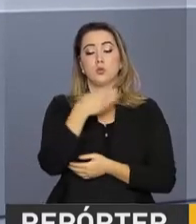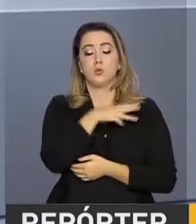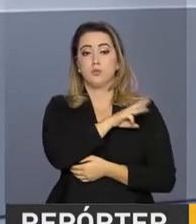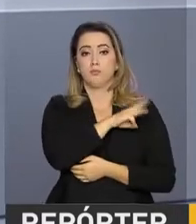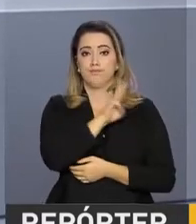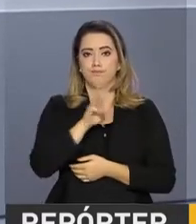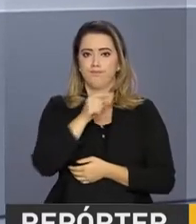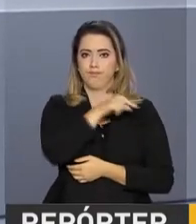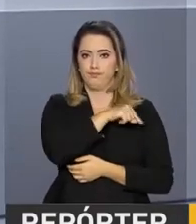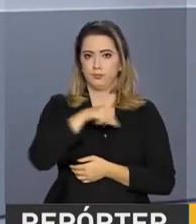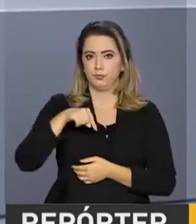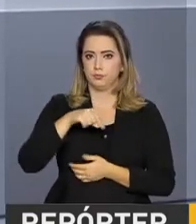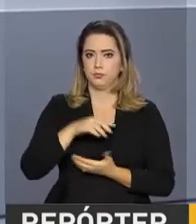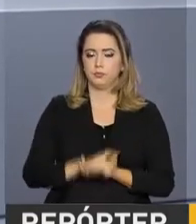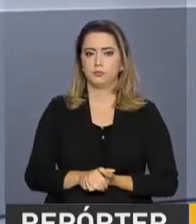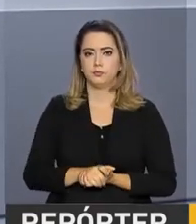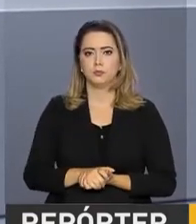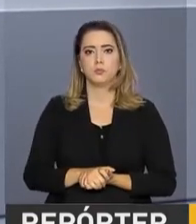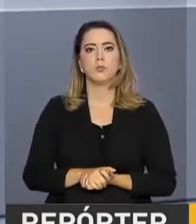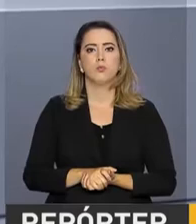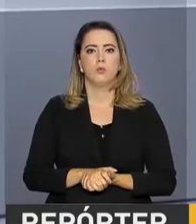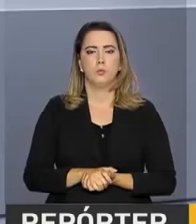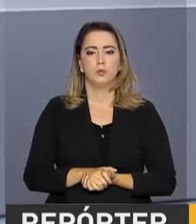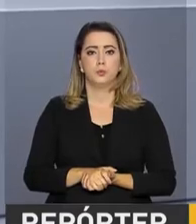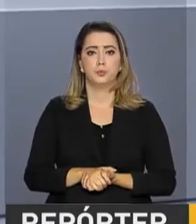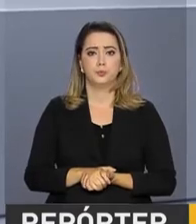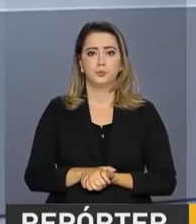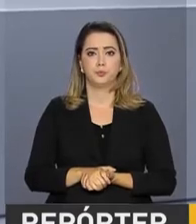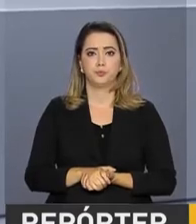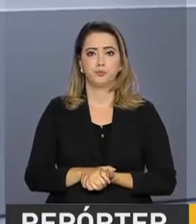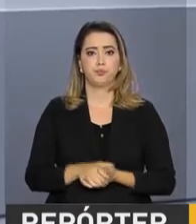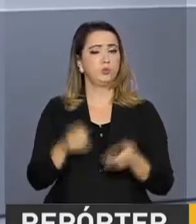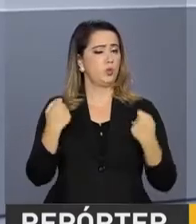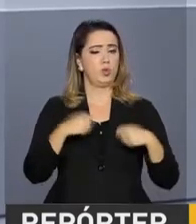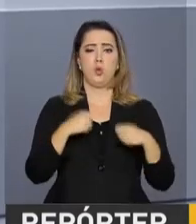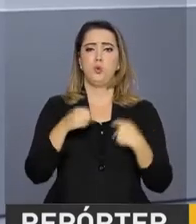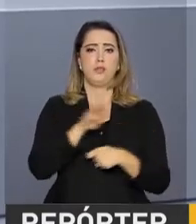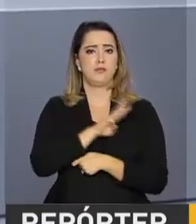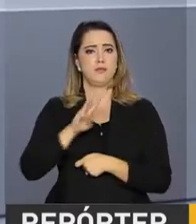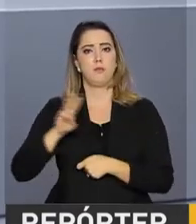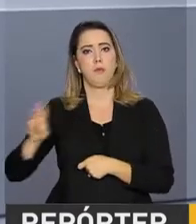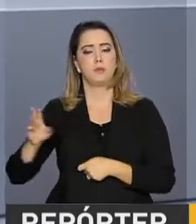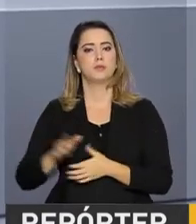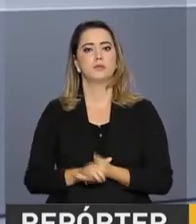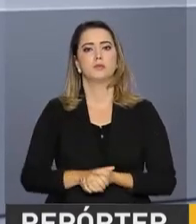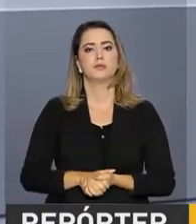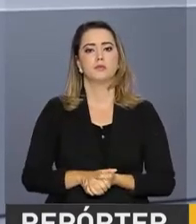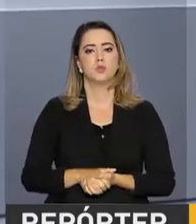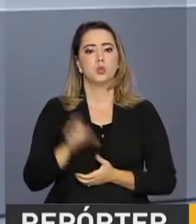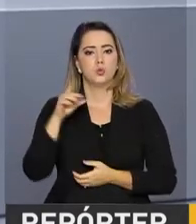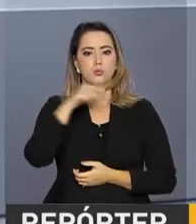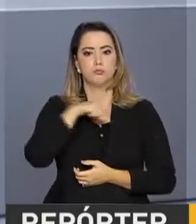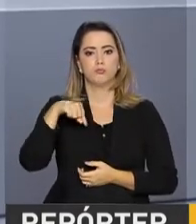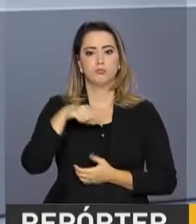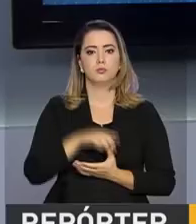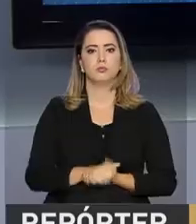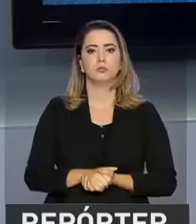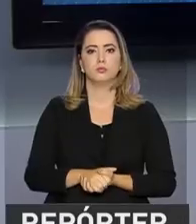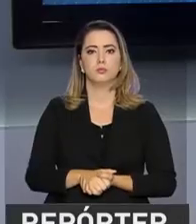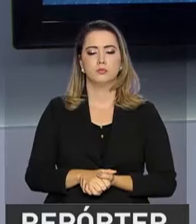que é escola ponto trabalho ponto gov.br não precisa digitar o www